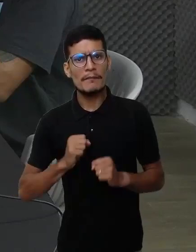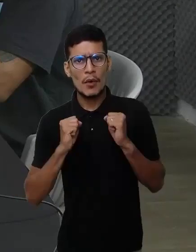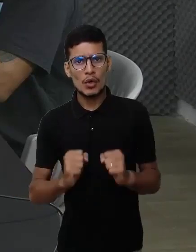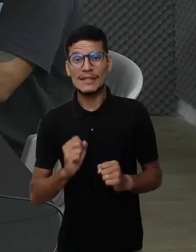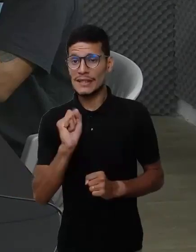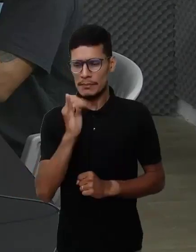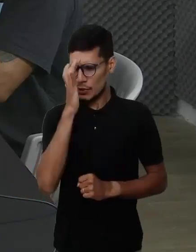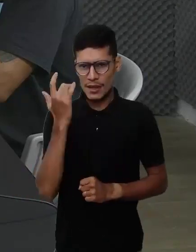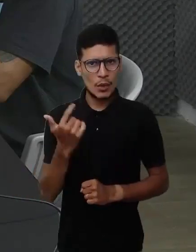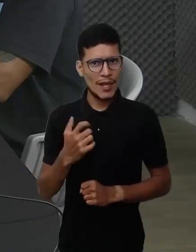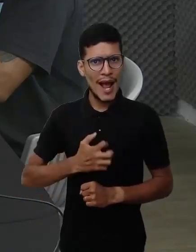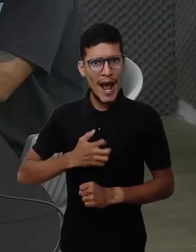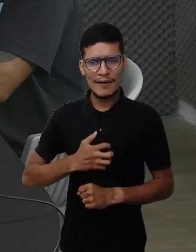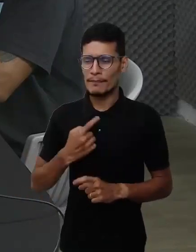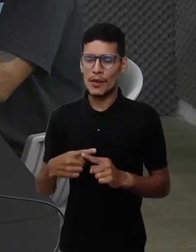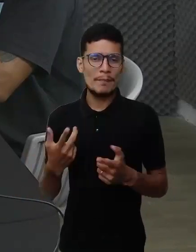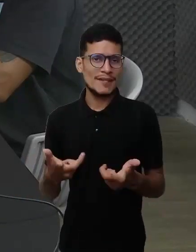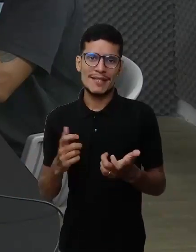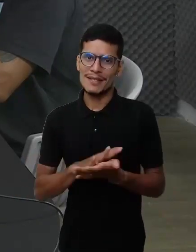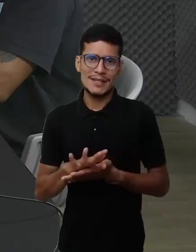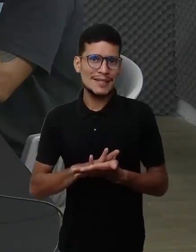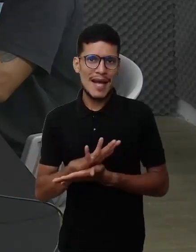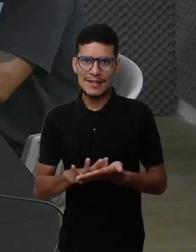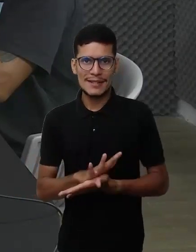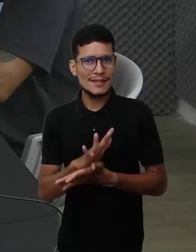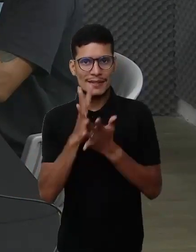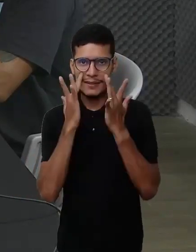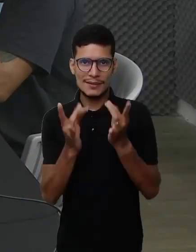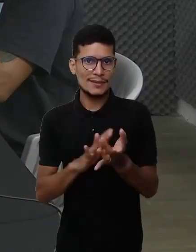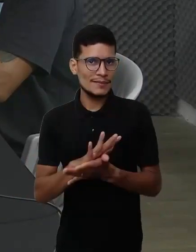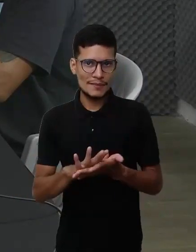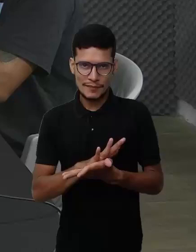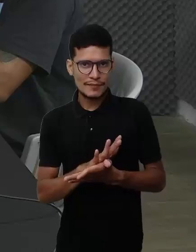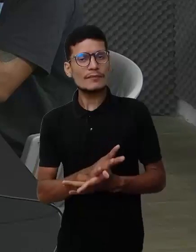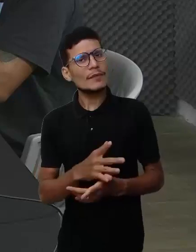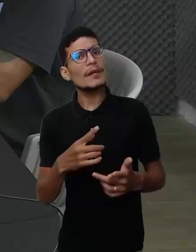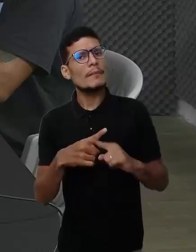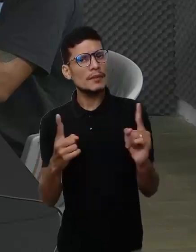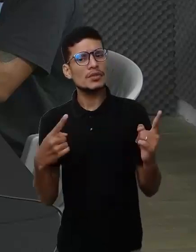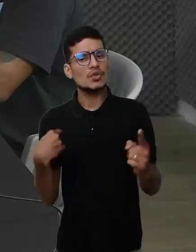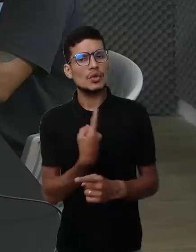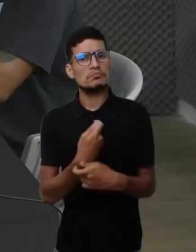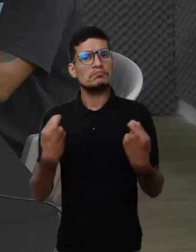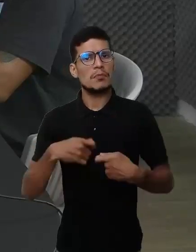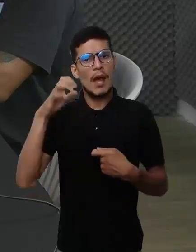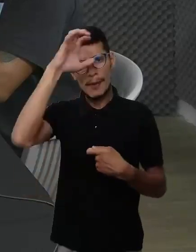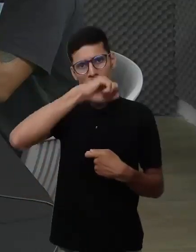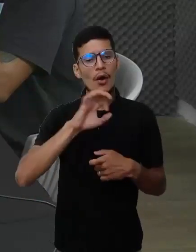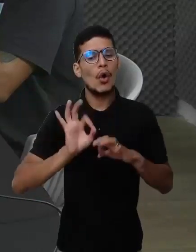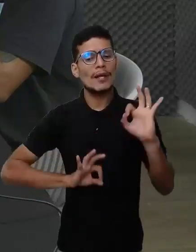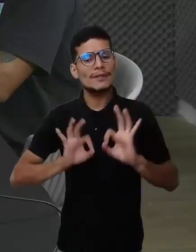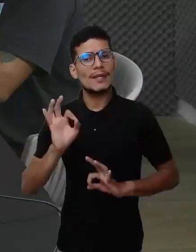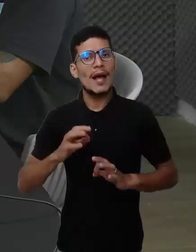tem raiva hoje em dia é porque não está prestando atenção. Mas é preciso que a gente compreenda, ou aprenda a organizar nossa raiva,